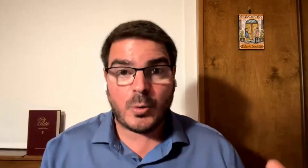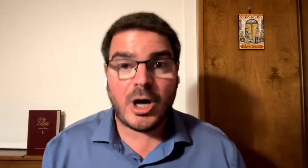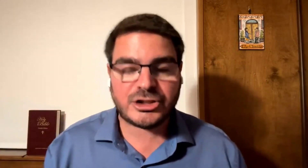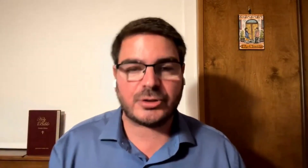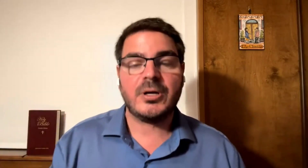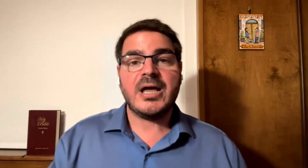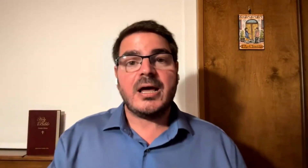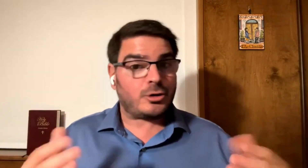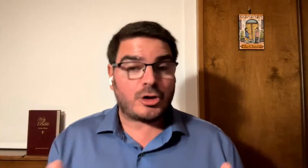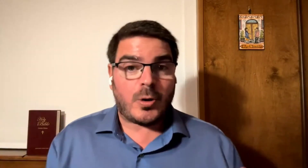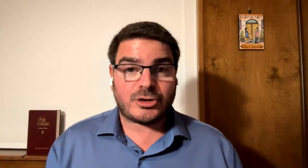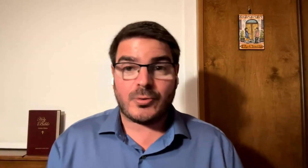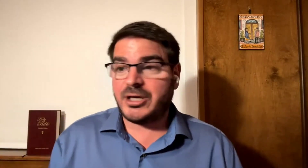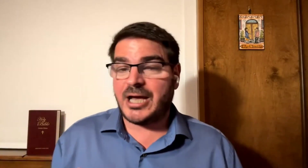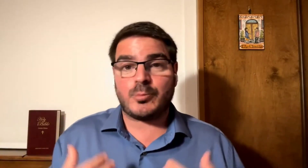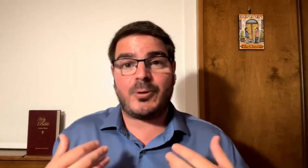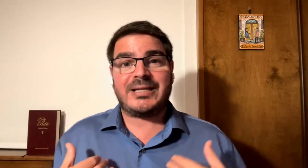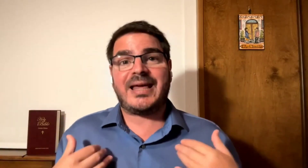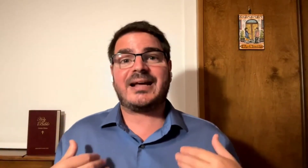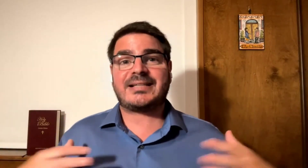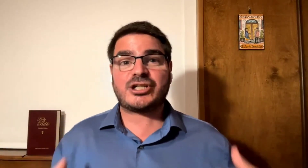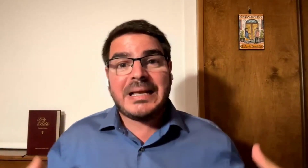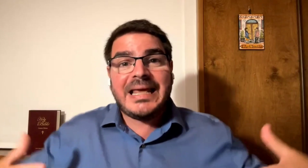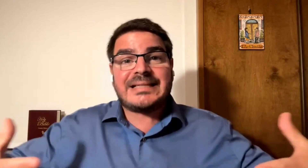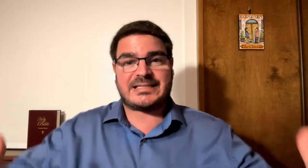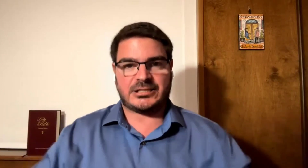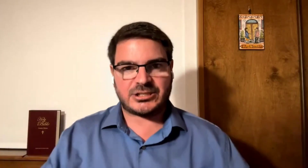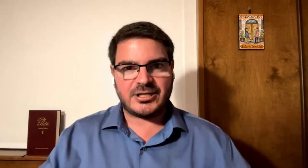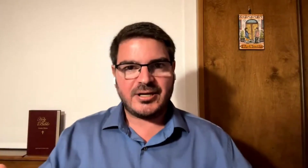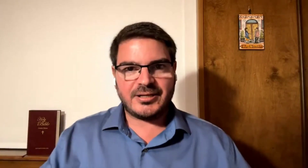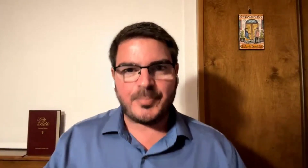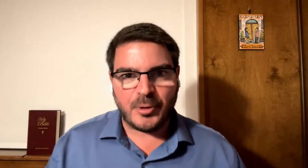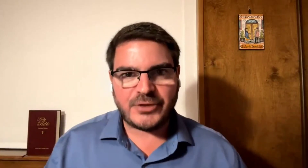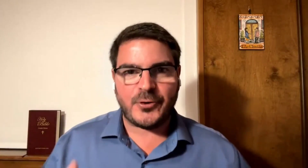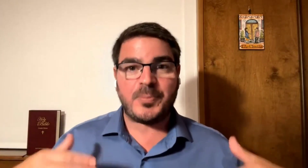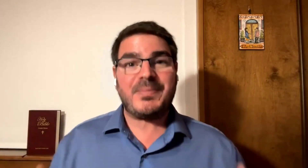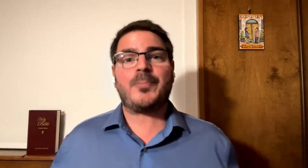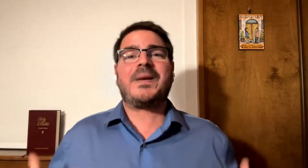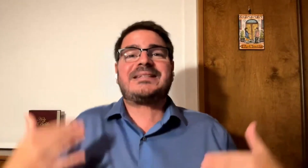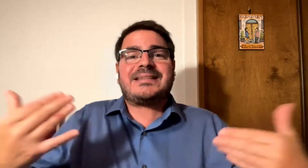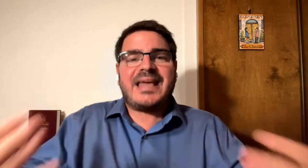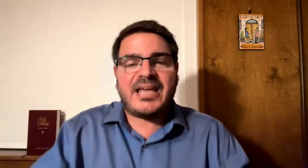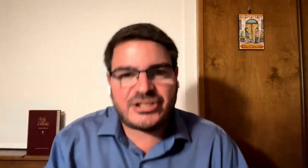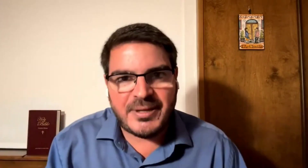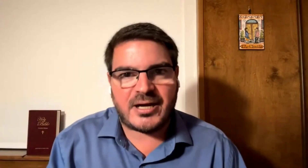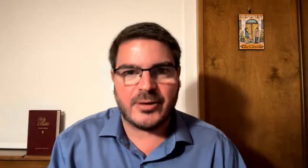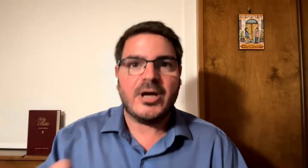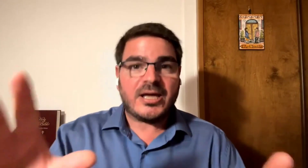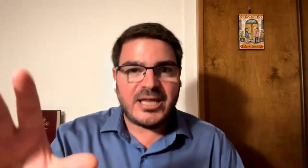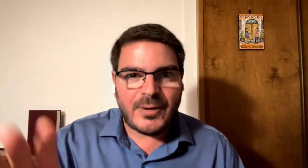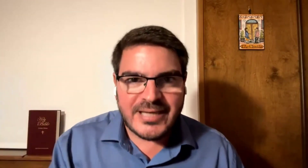como George Washington. O George Washington que assumiu a liderança das milícias. Depois foi o primeiro presidente americano. Queriam